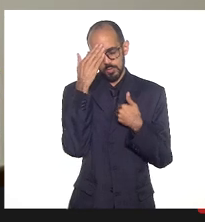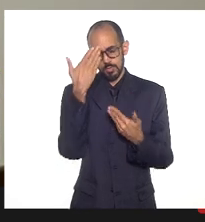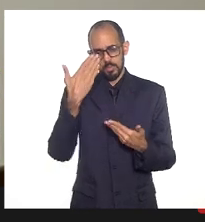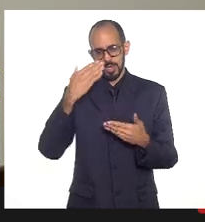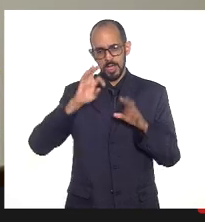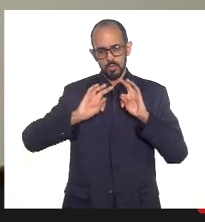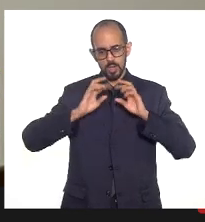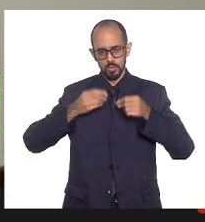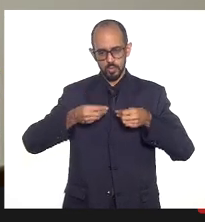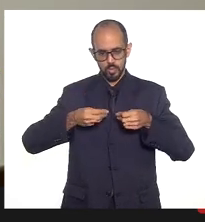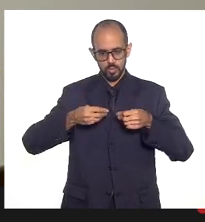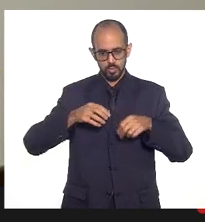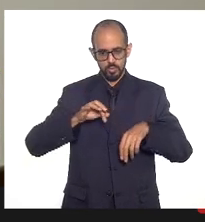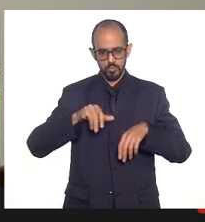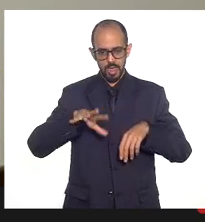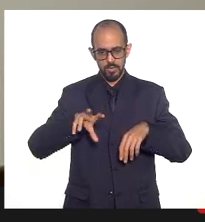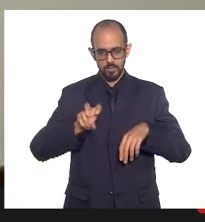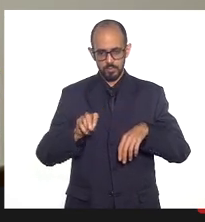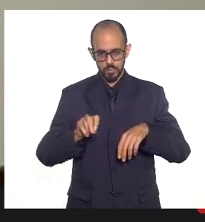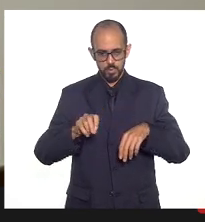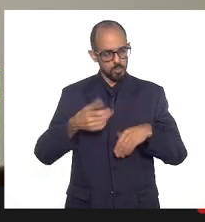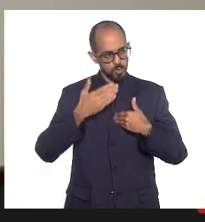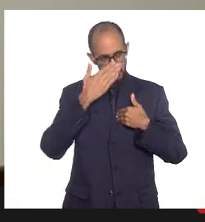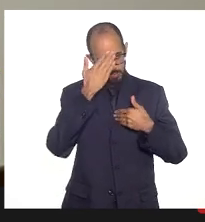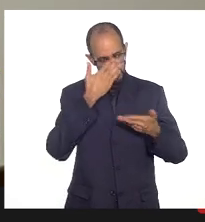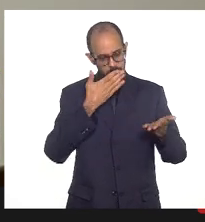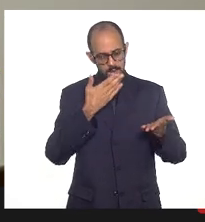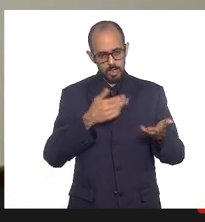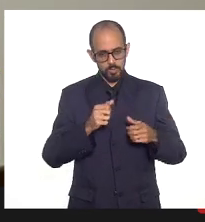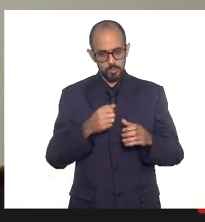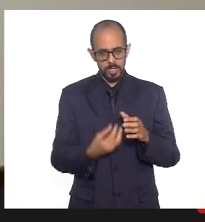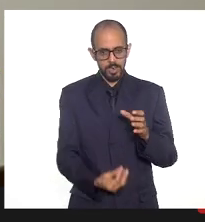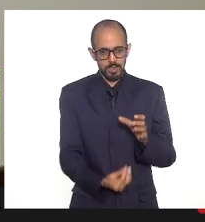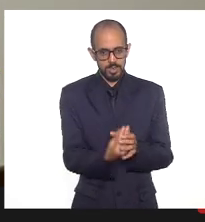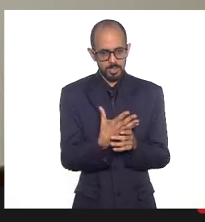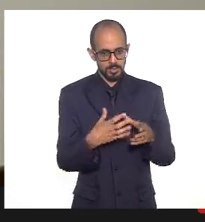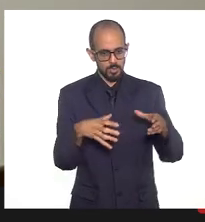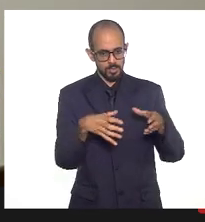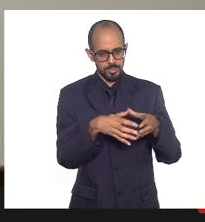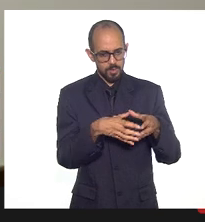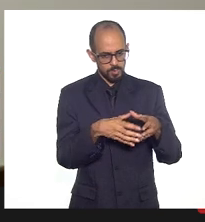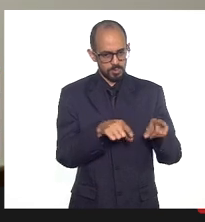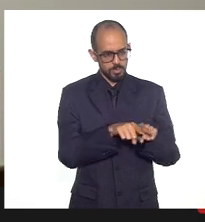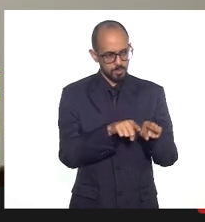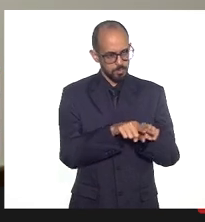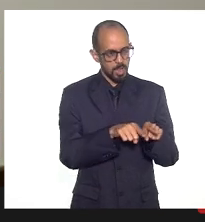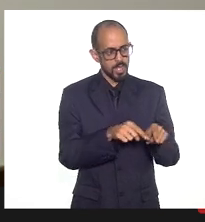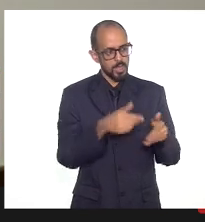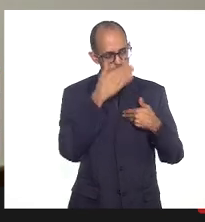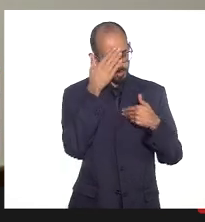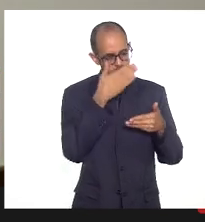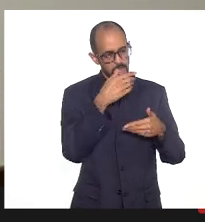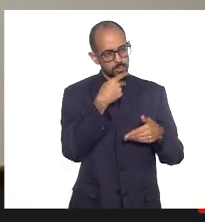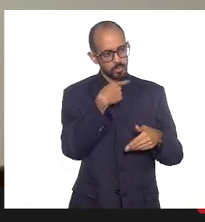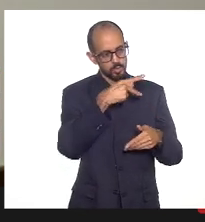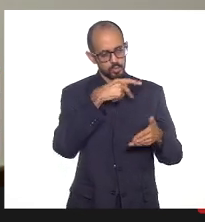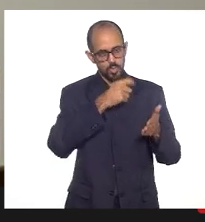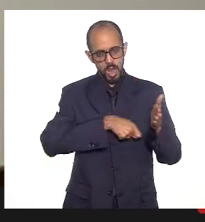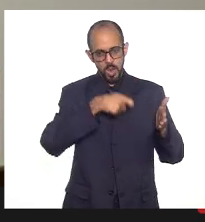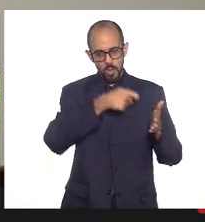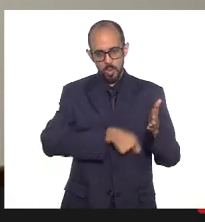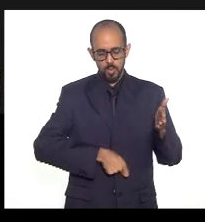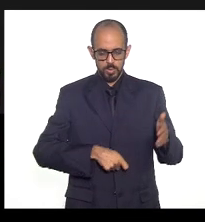a todos. Deputado Flávio Serafini, muito obrigado pela construção dessa frente, muito obrigado também por sua luta, que nós reconhecemos em torno